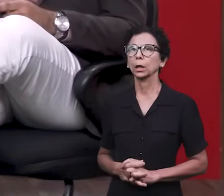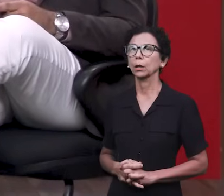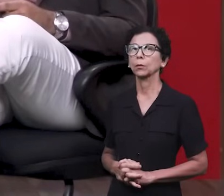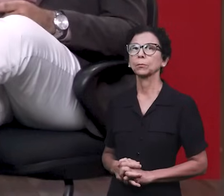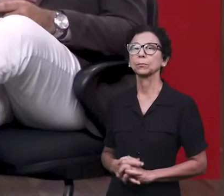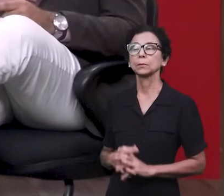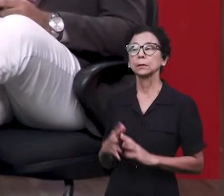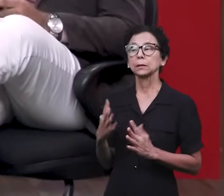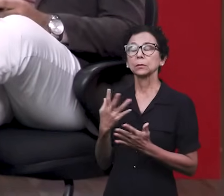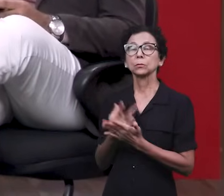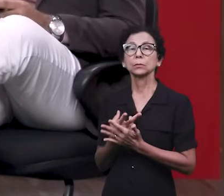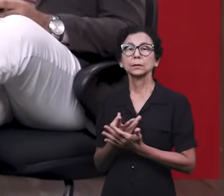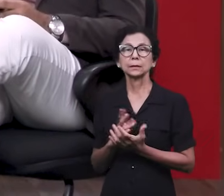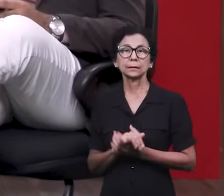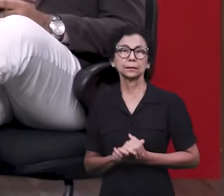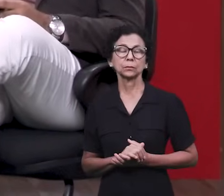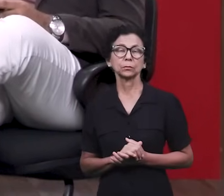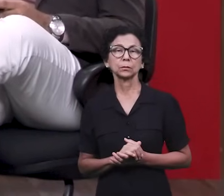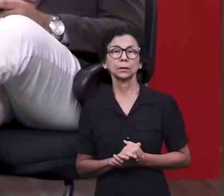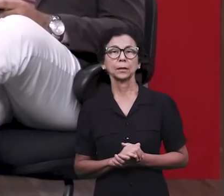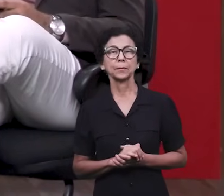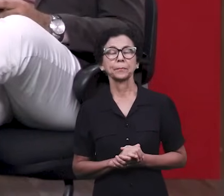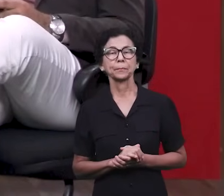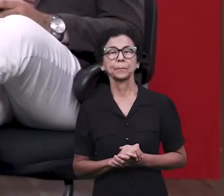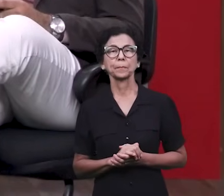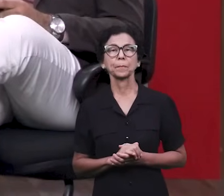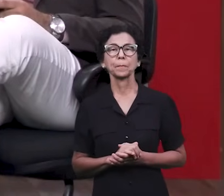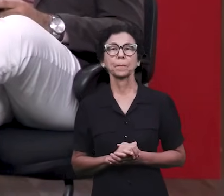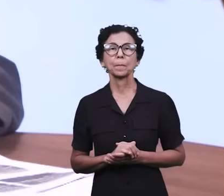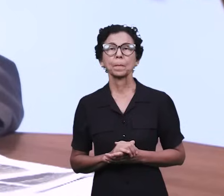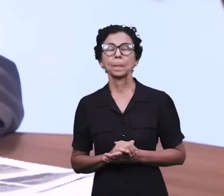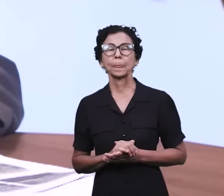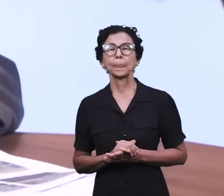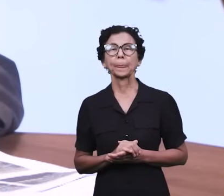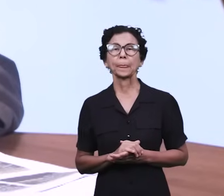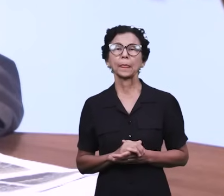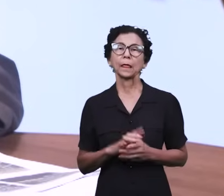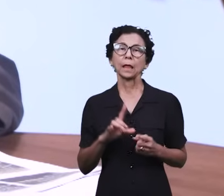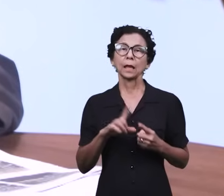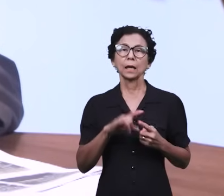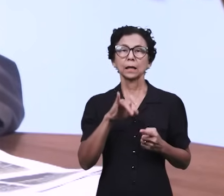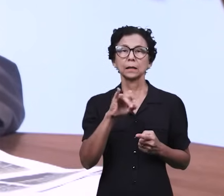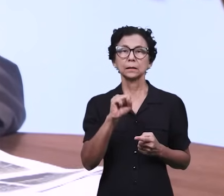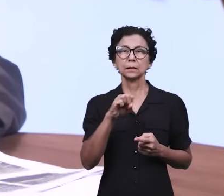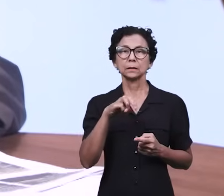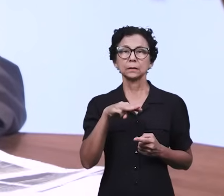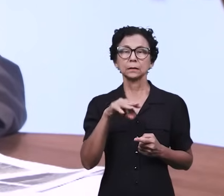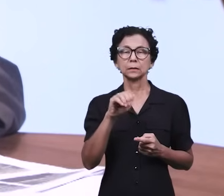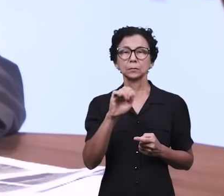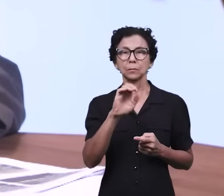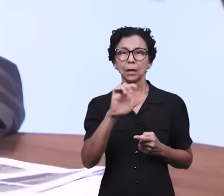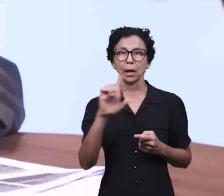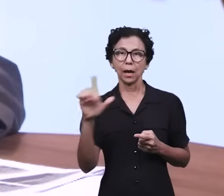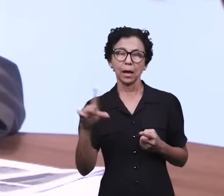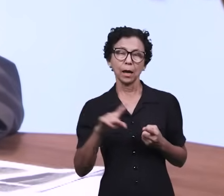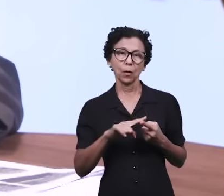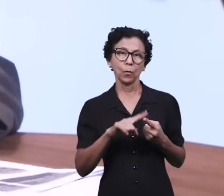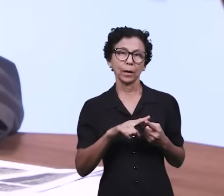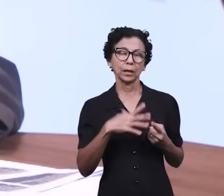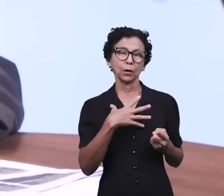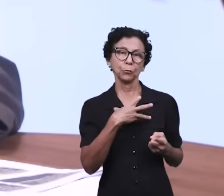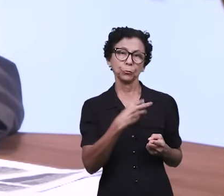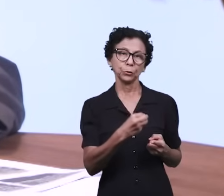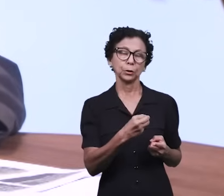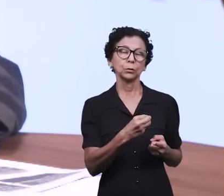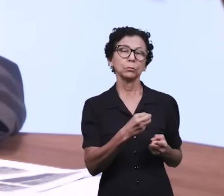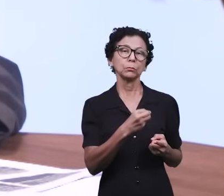essa separação de Isaque, porque o filho da escrava não ia herdar com o filho do